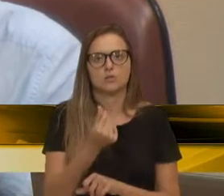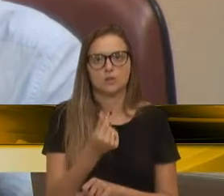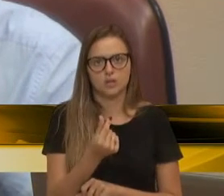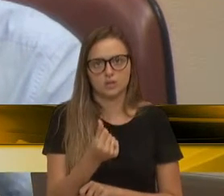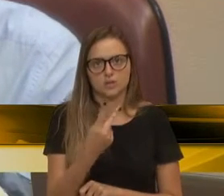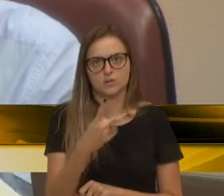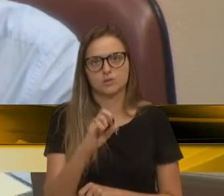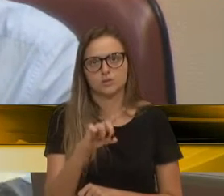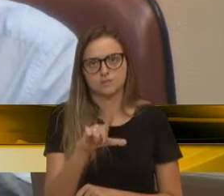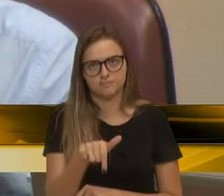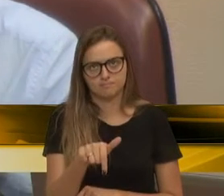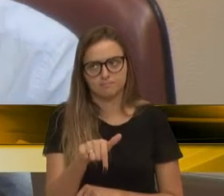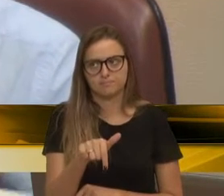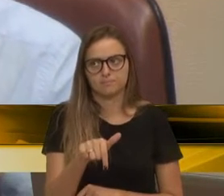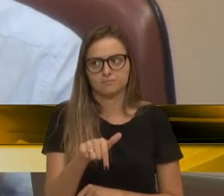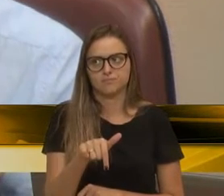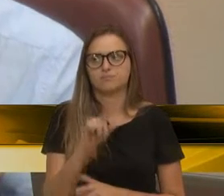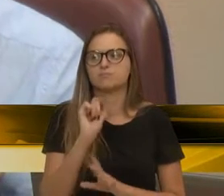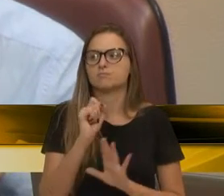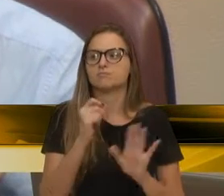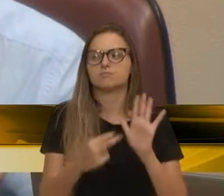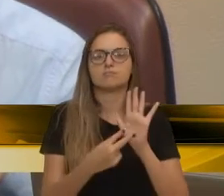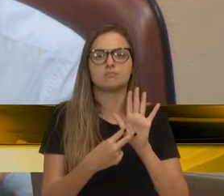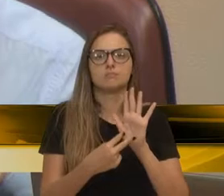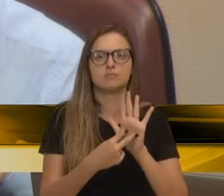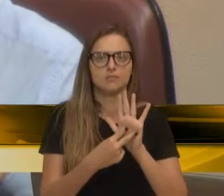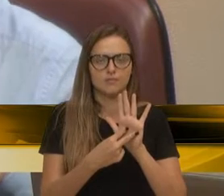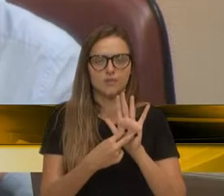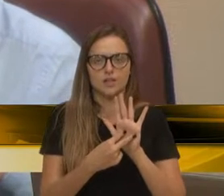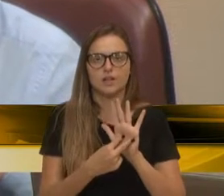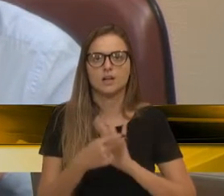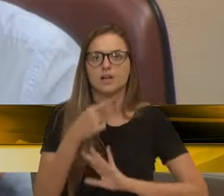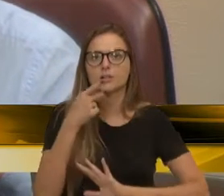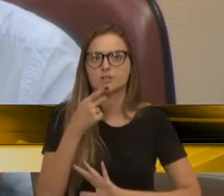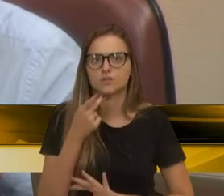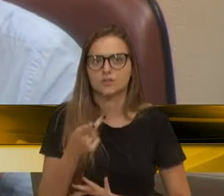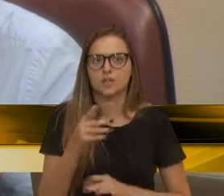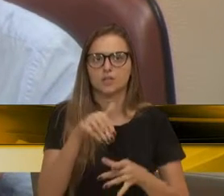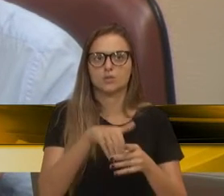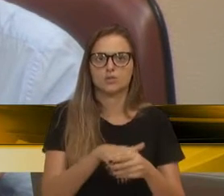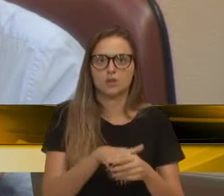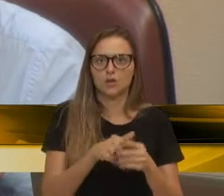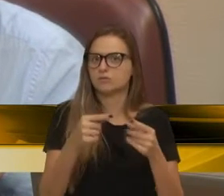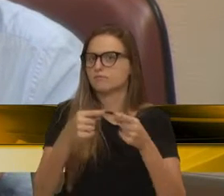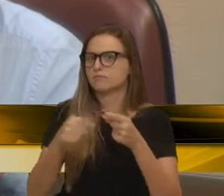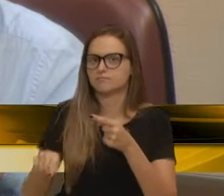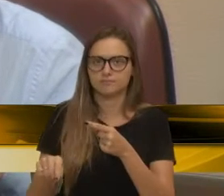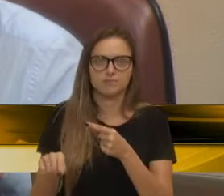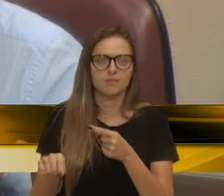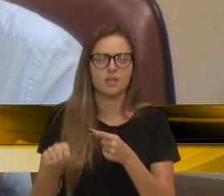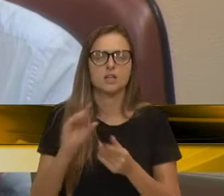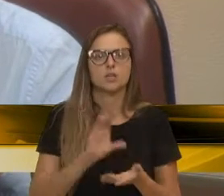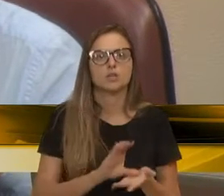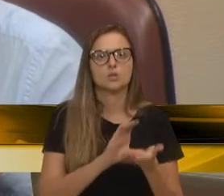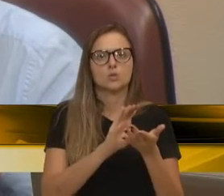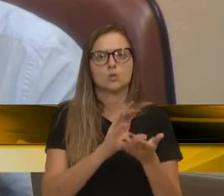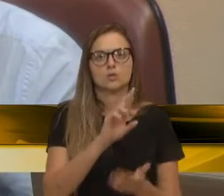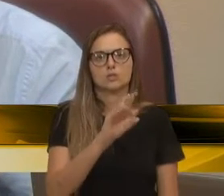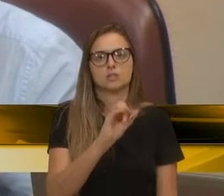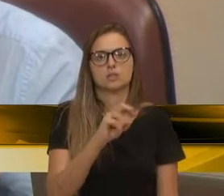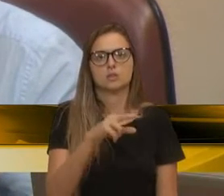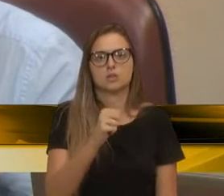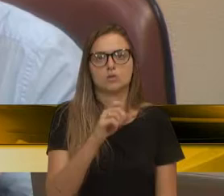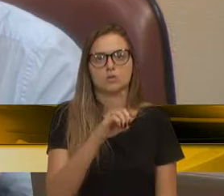2017 chama atenção a plausibilidade fundamentação do voto divergente do conselheiro ronaldo